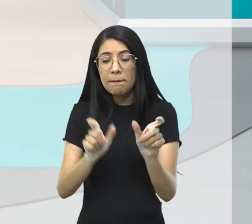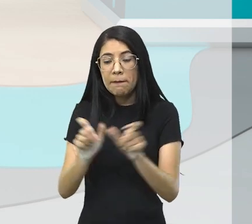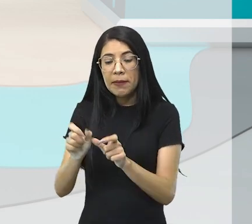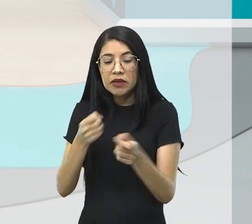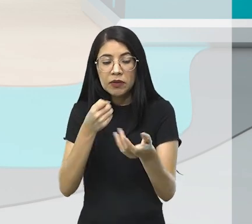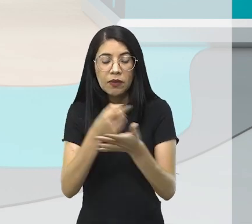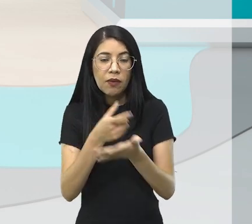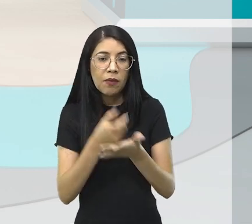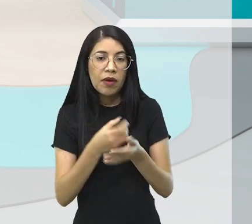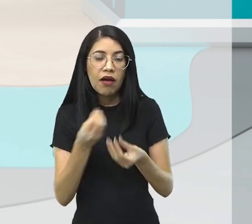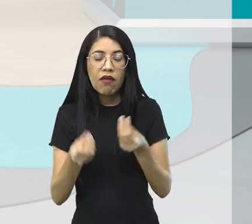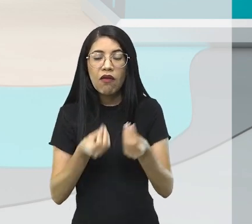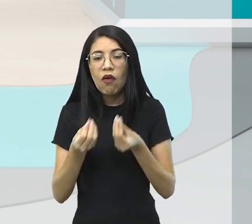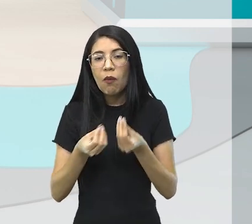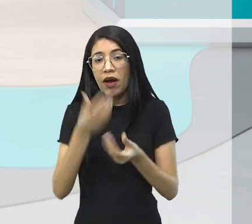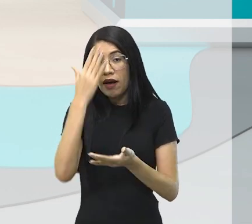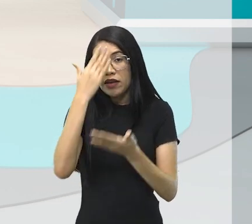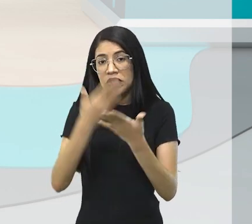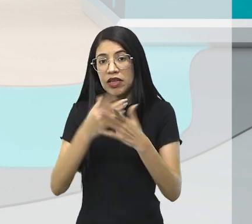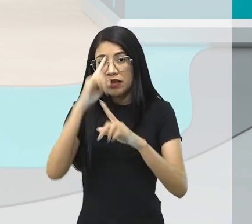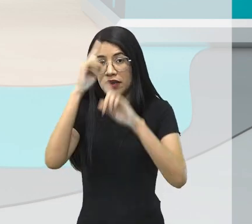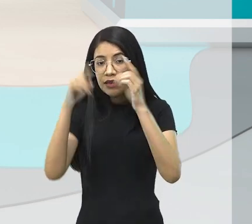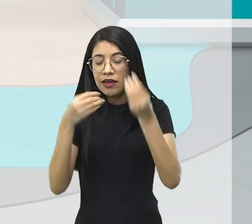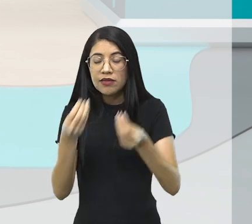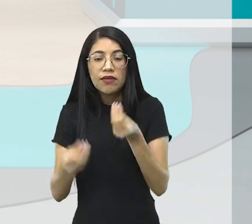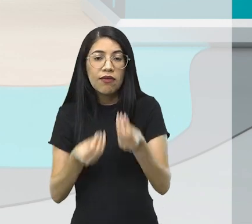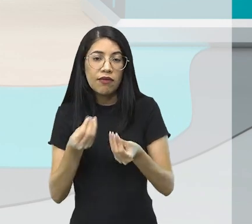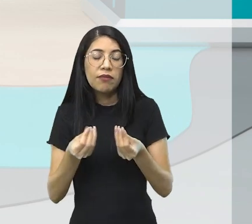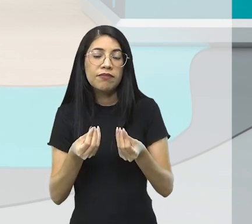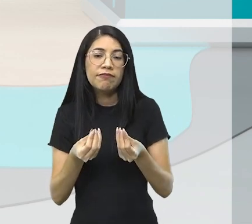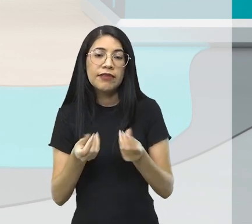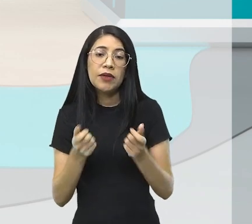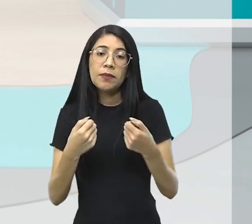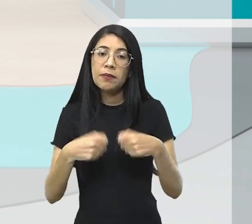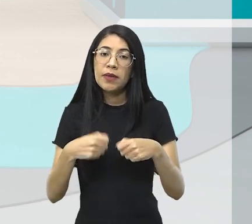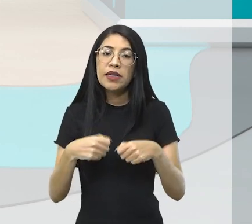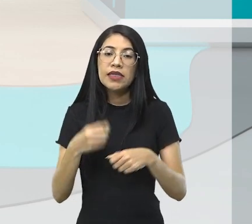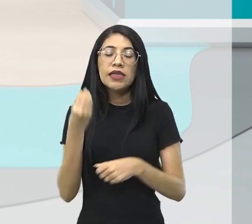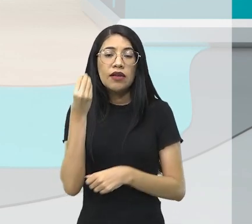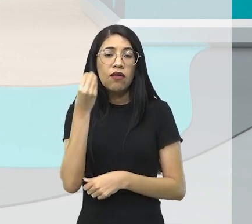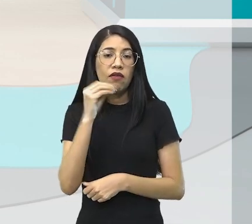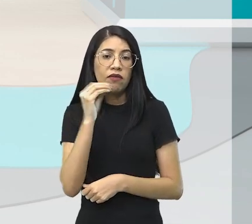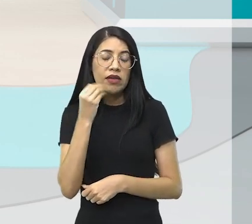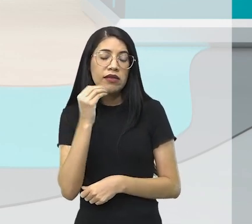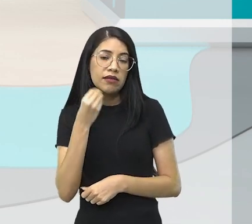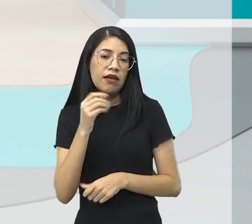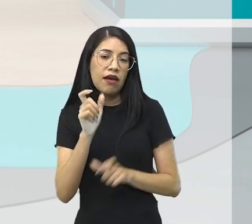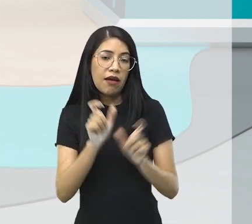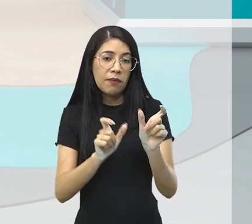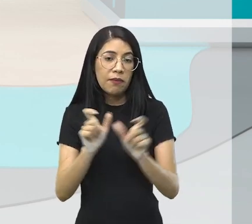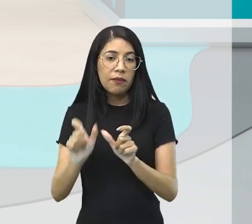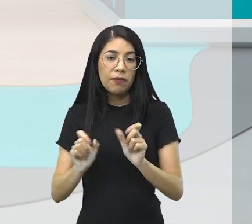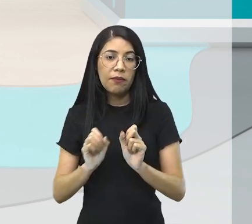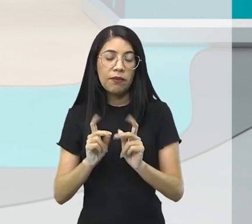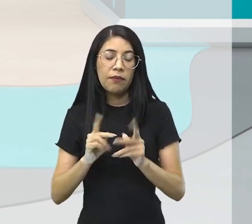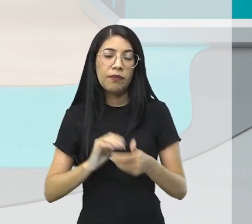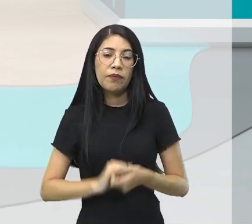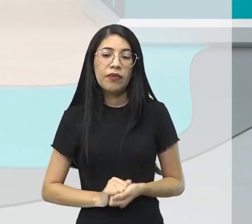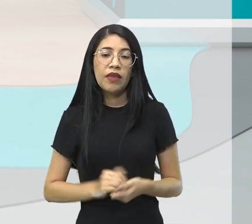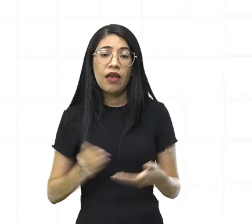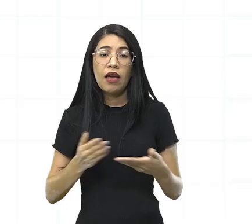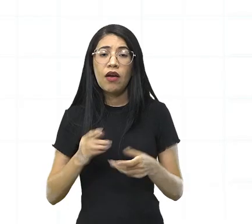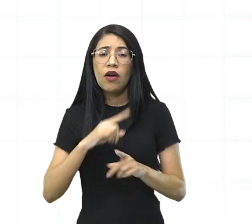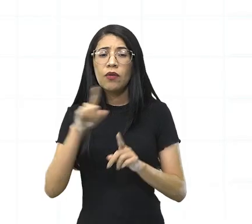pessoa compre uma ideia que você está vendendo ali naquele momento, né, que você está tentando divulgar naquele momento. Vamos